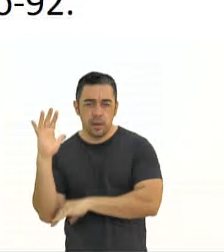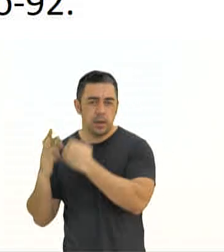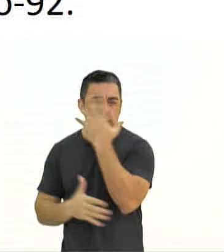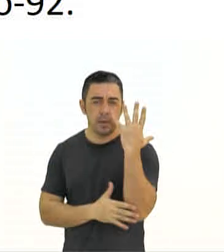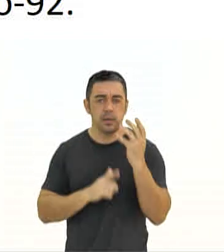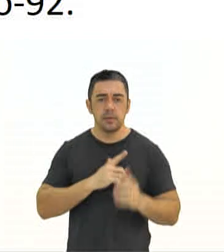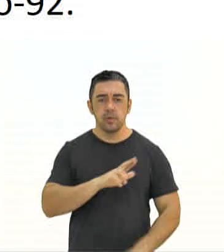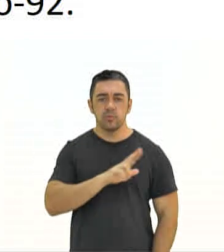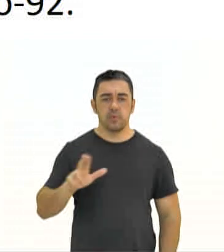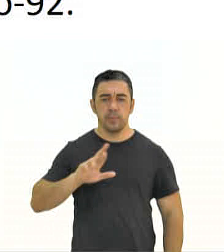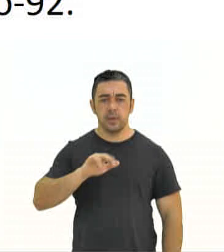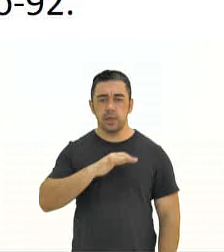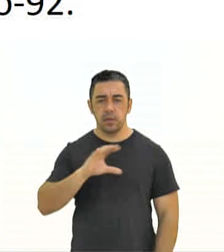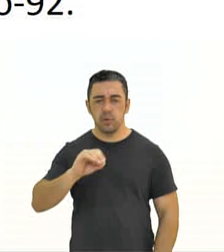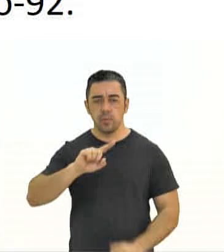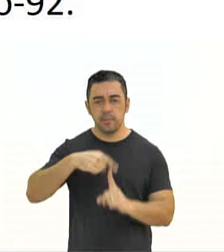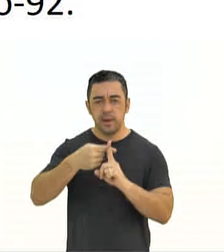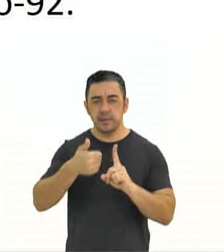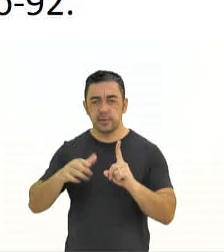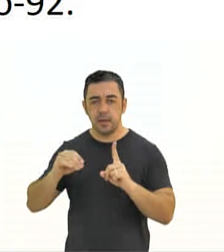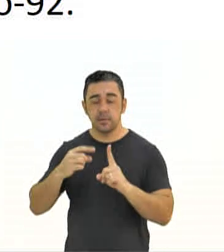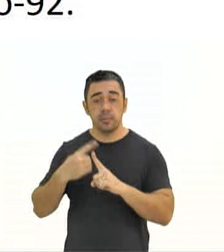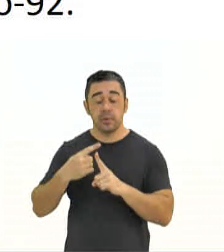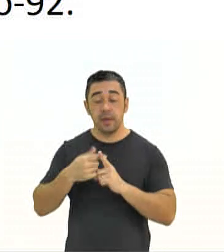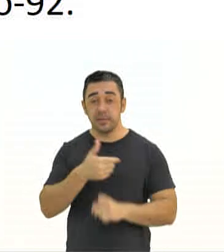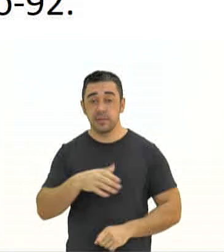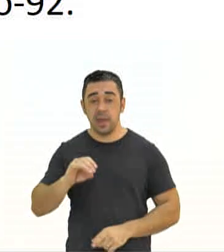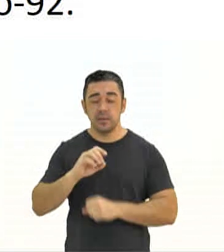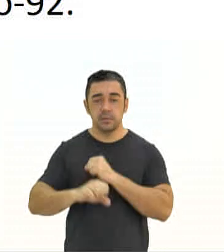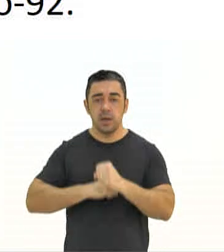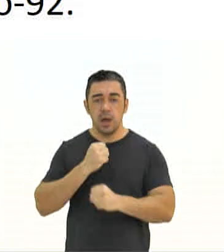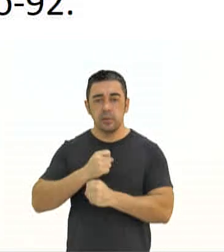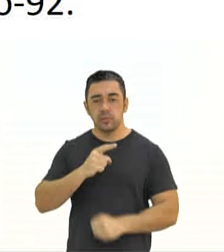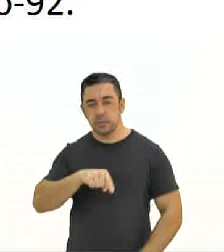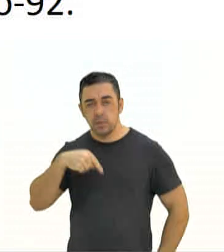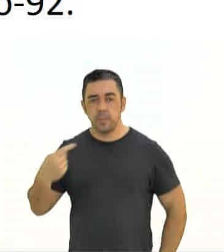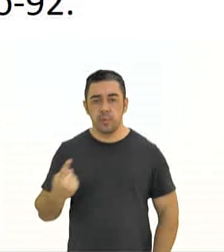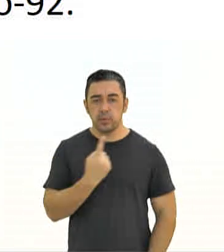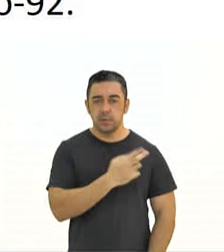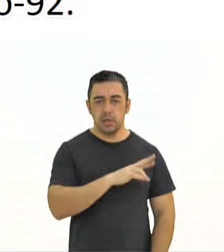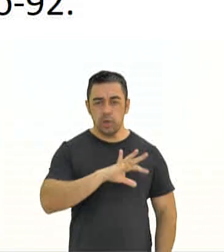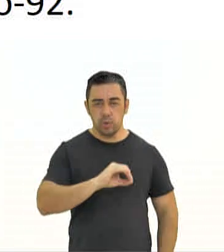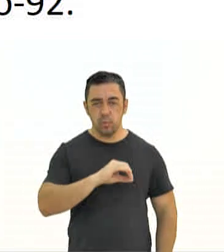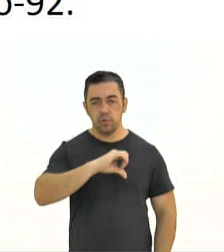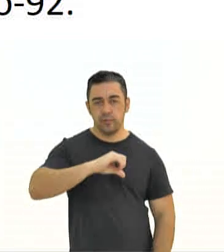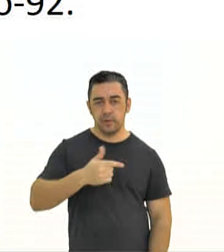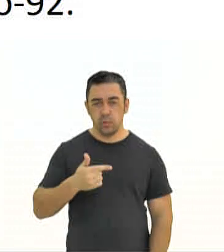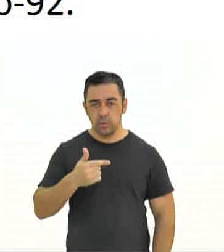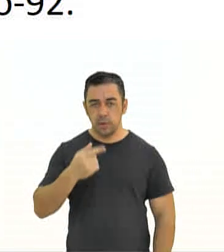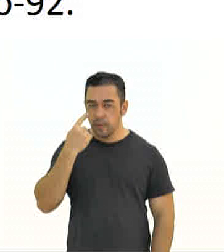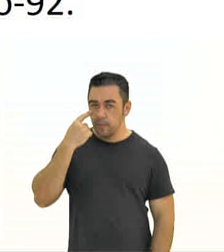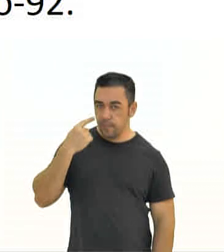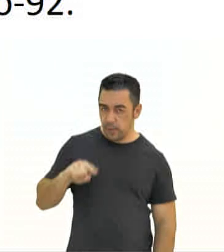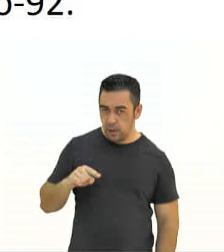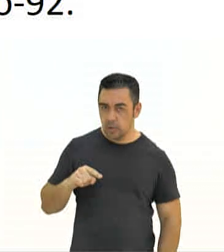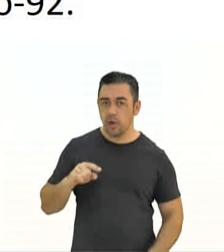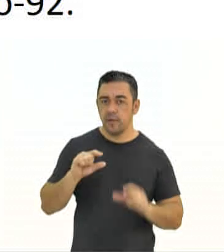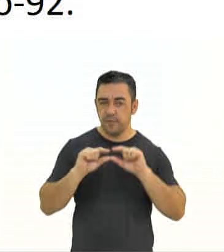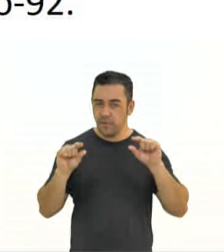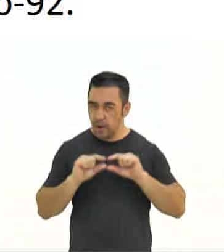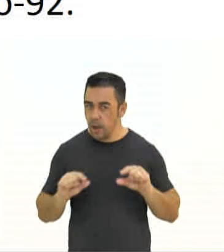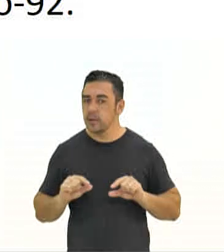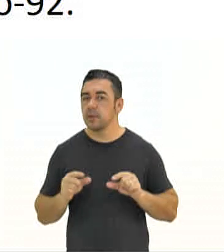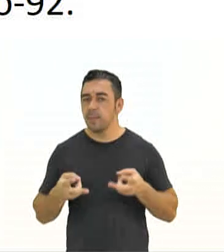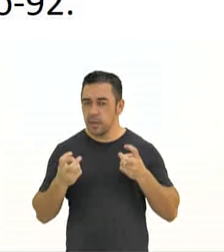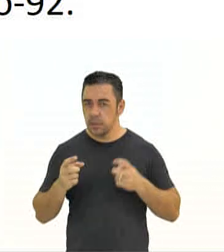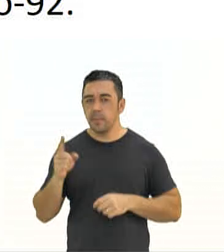a denominação de Rio+10, pois aconteceu 10 anos após a Conferência Rio 92. Observem bem as frases, vejam que tem várias